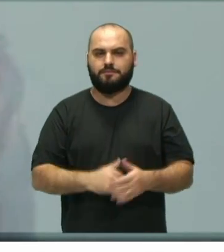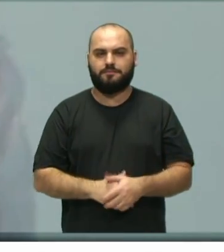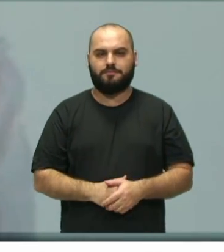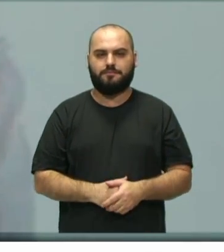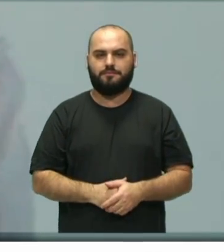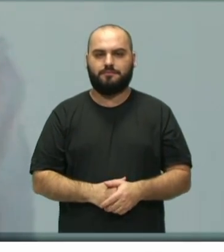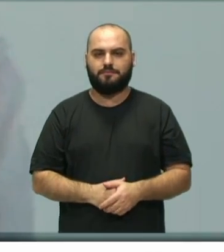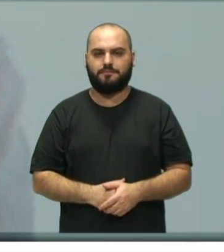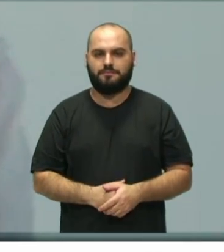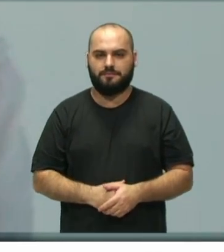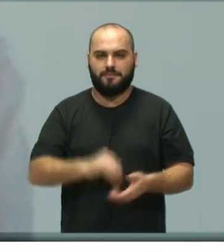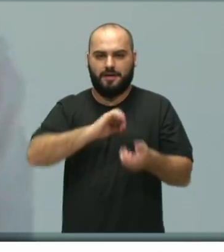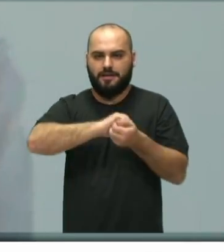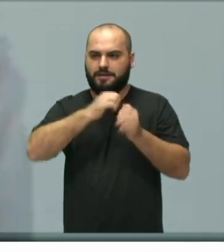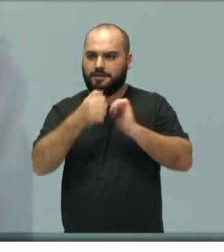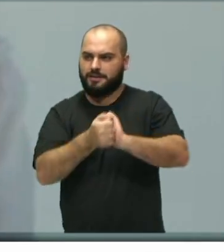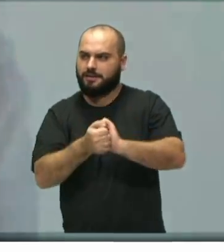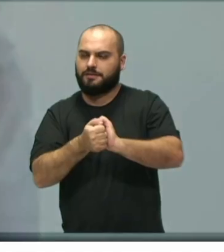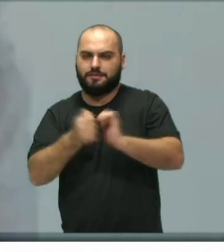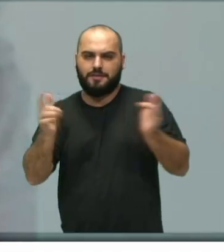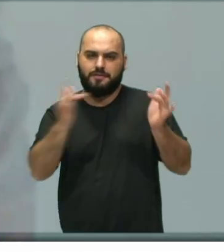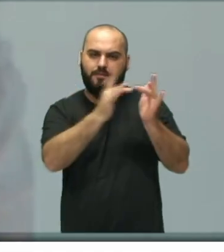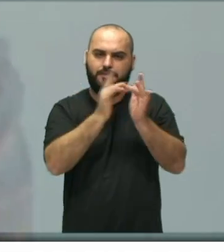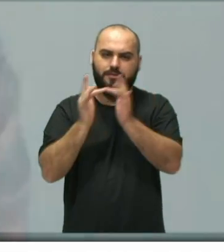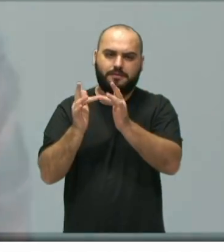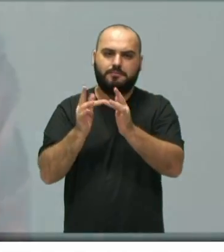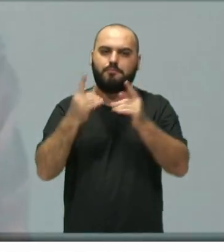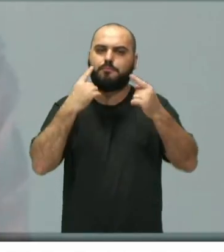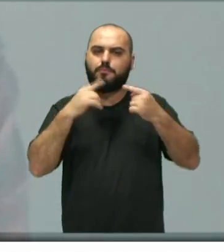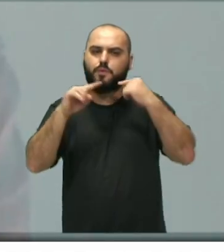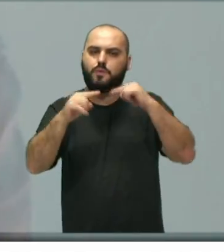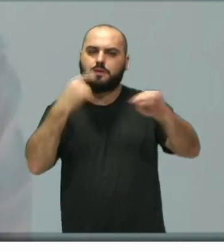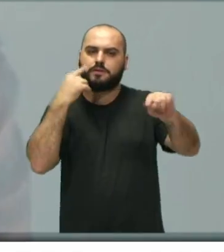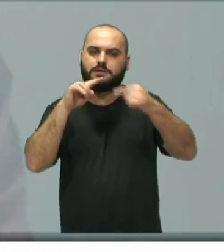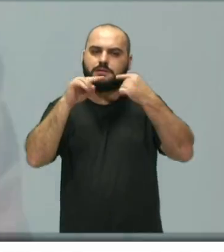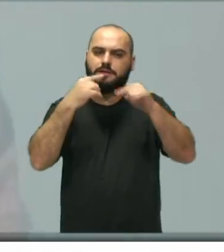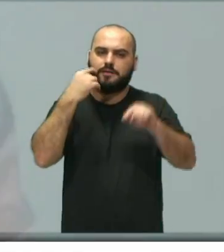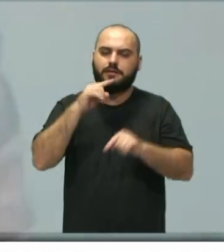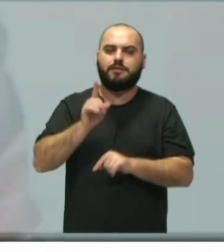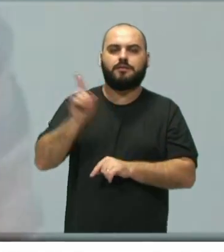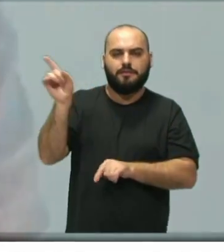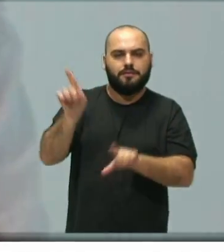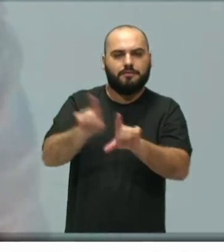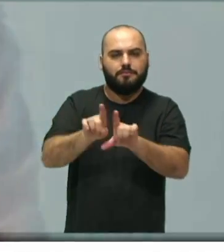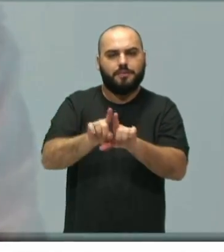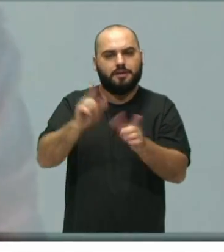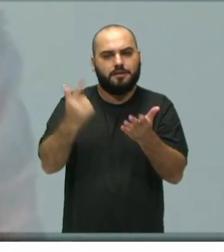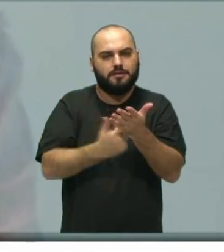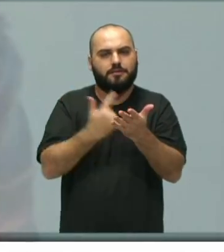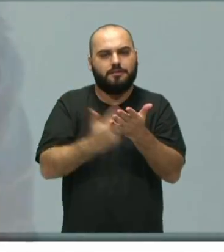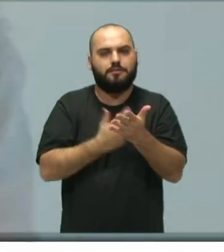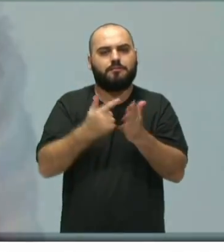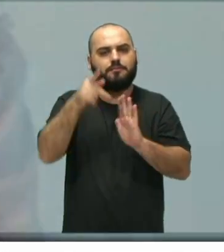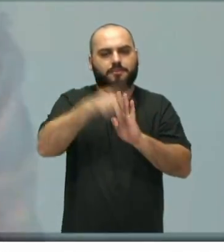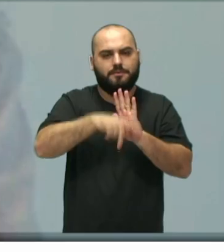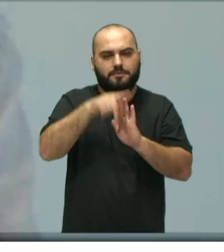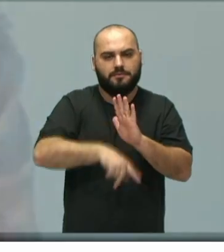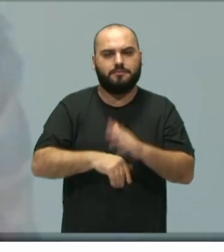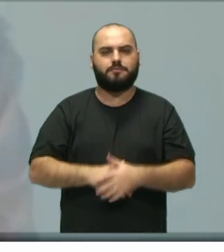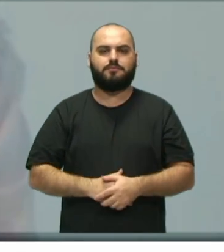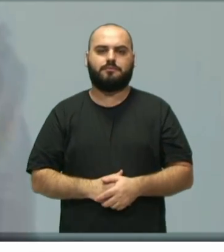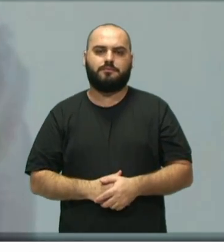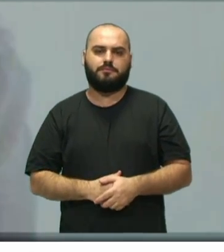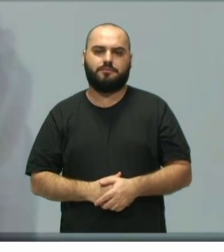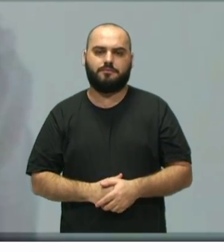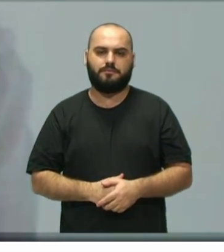artes também se cruzam muito, tem pessoal da música também escrevendo os seus livros, né, seus projetos.